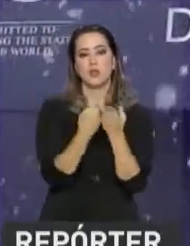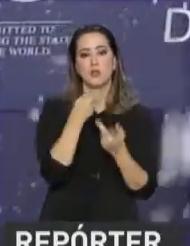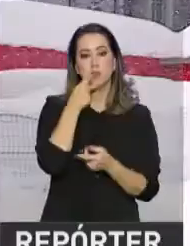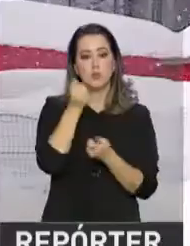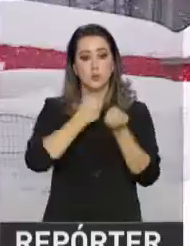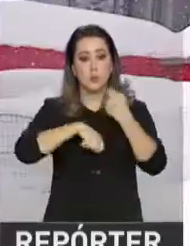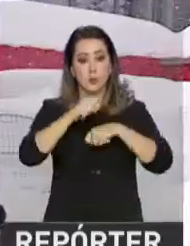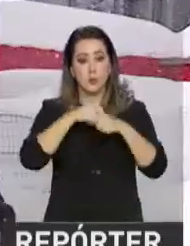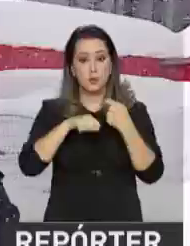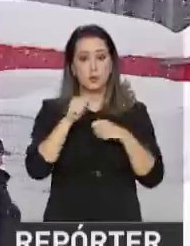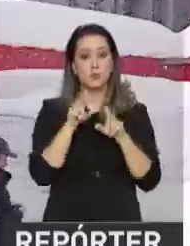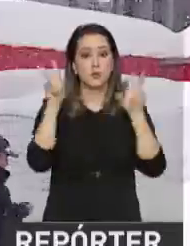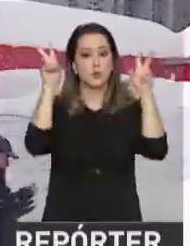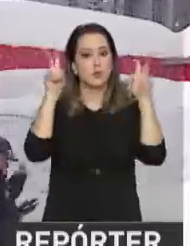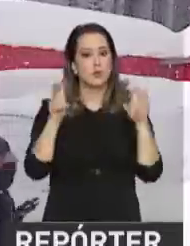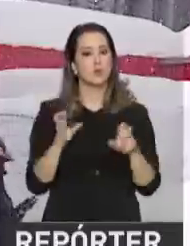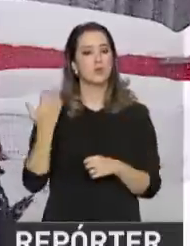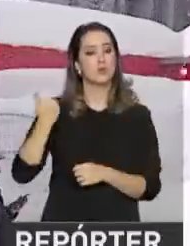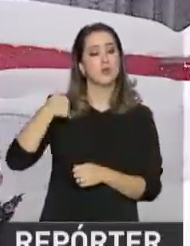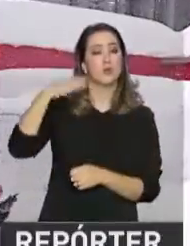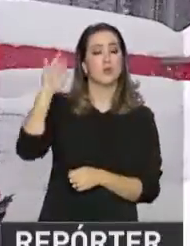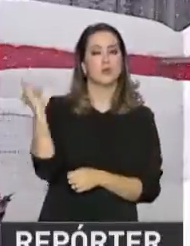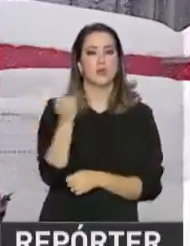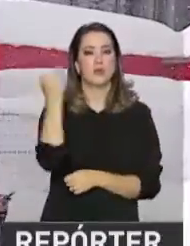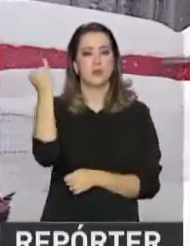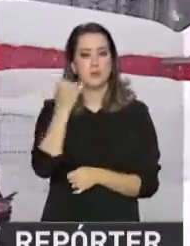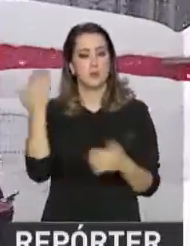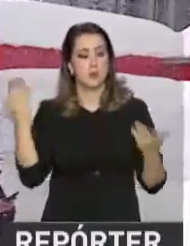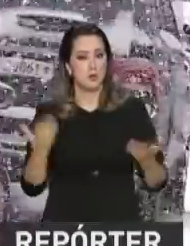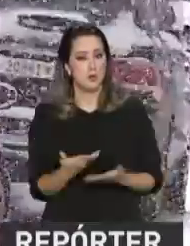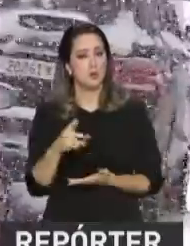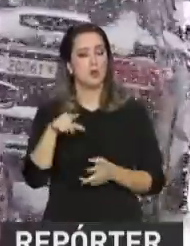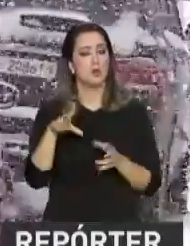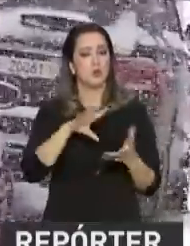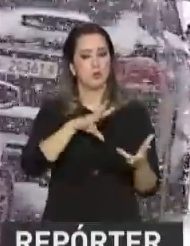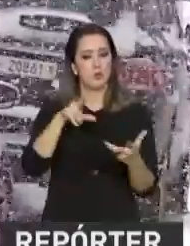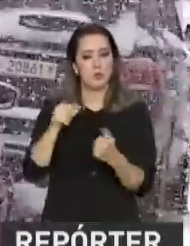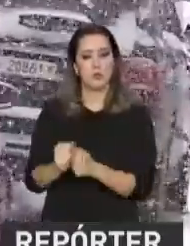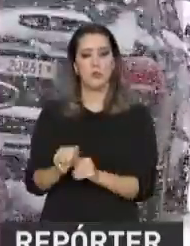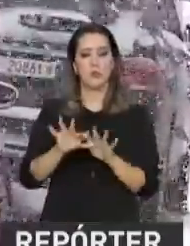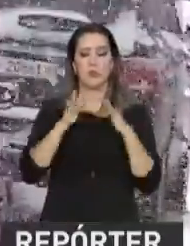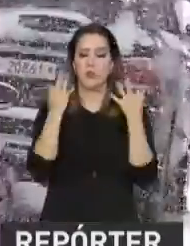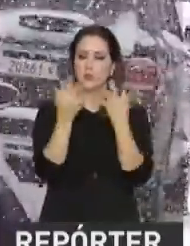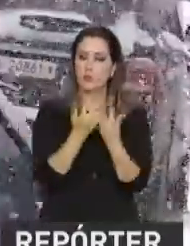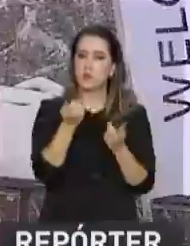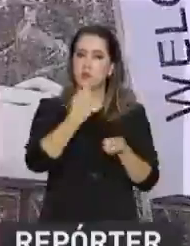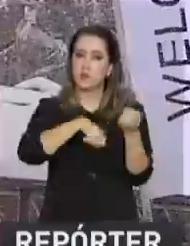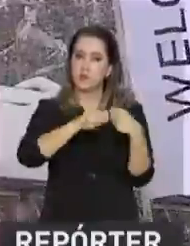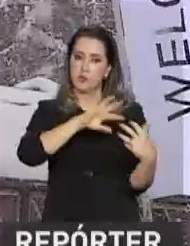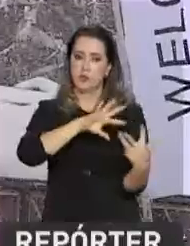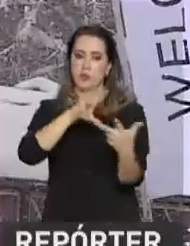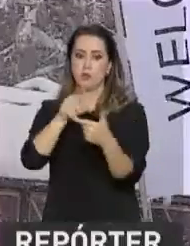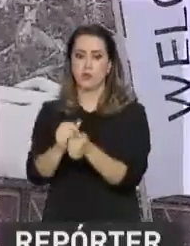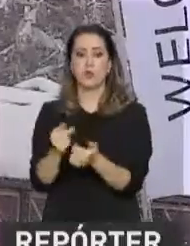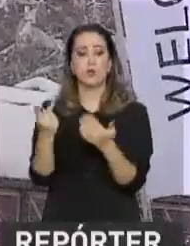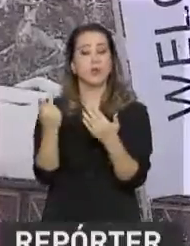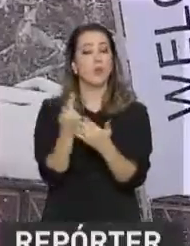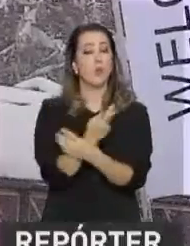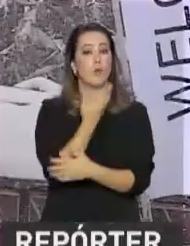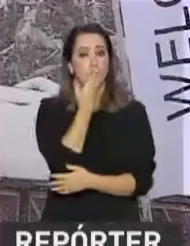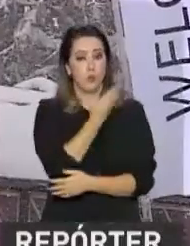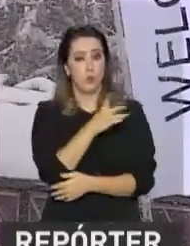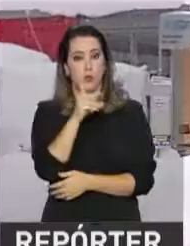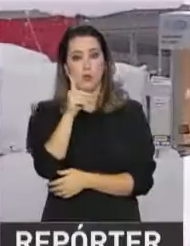economia e dos temas mais importantes e atuais do planeta o fórum econômico mundial acontece em davos na suíça